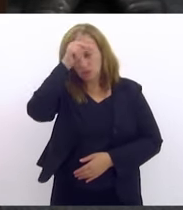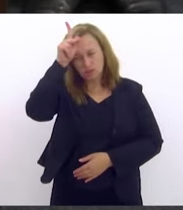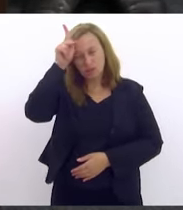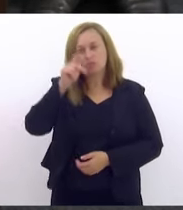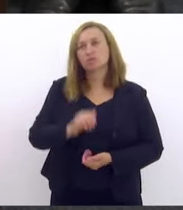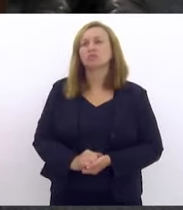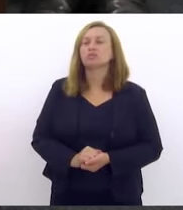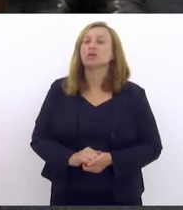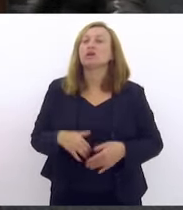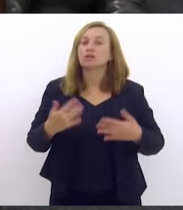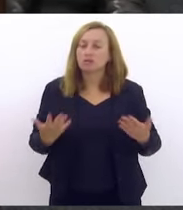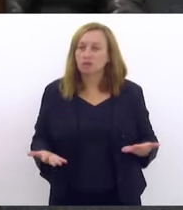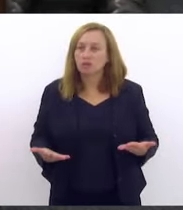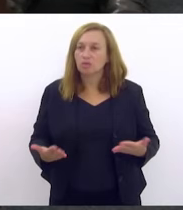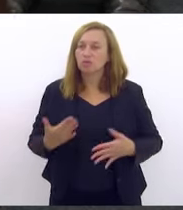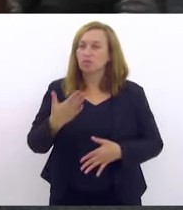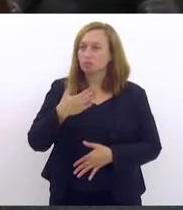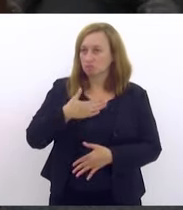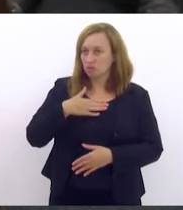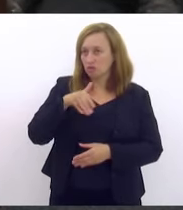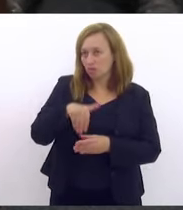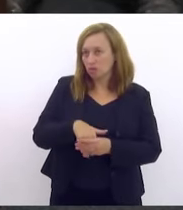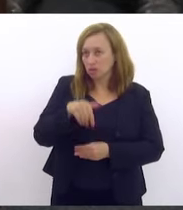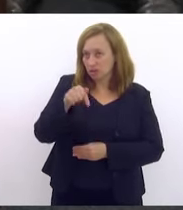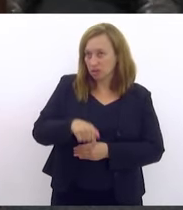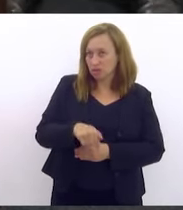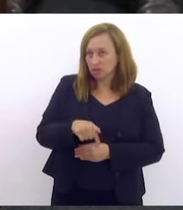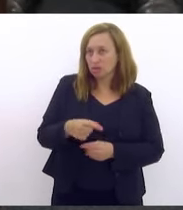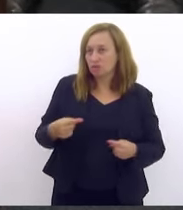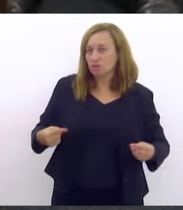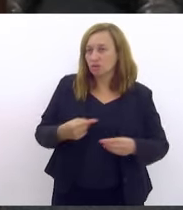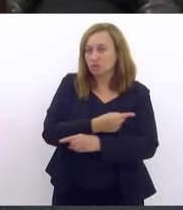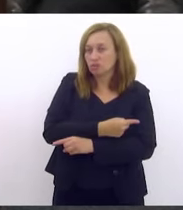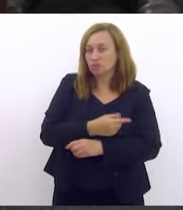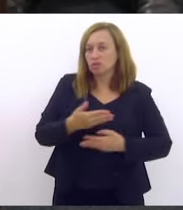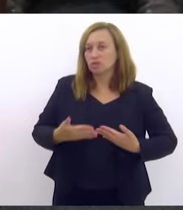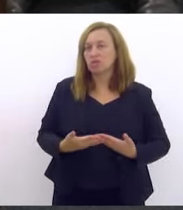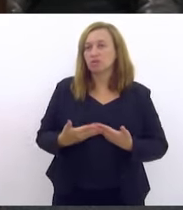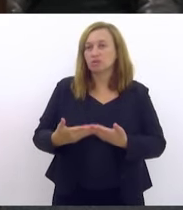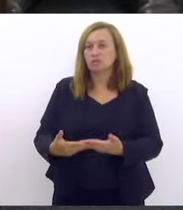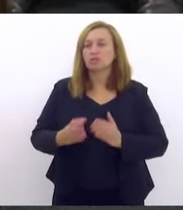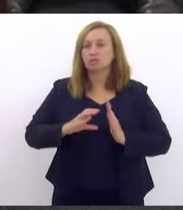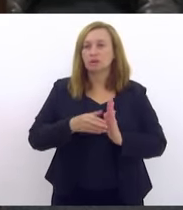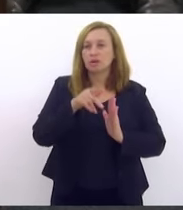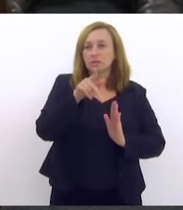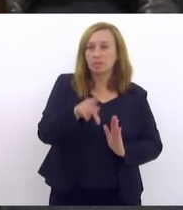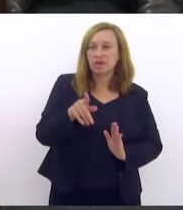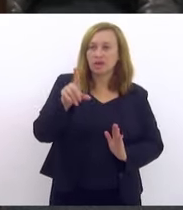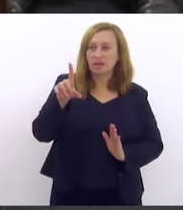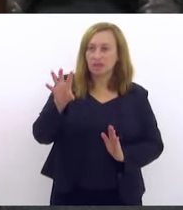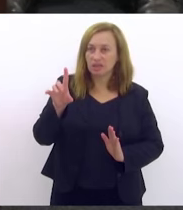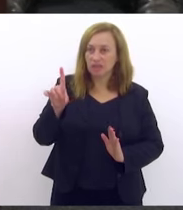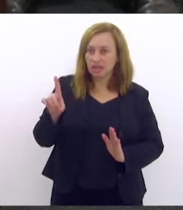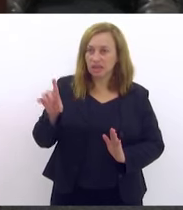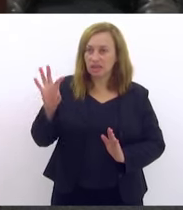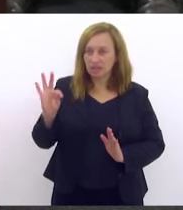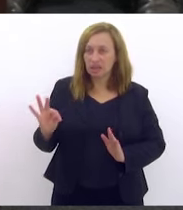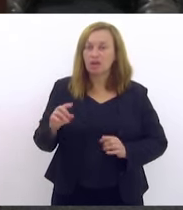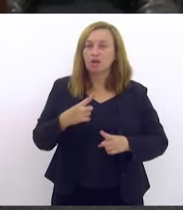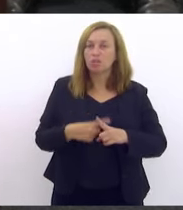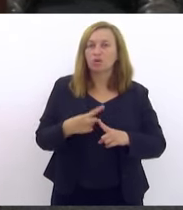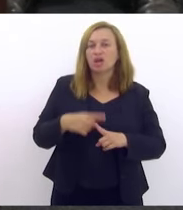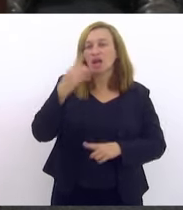município. Então, o meu voto aqui será contrário, encaminhando pela bancada do PDT, porque acho